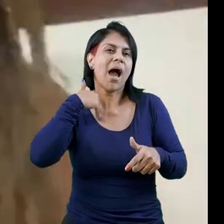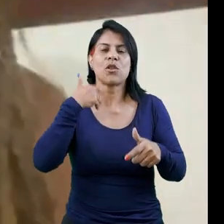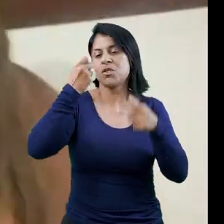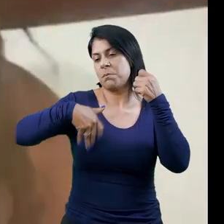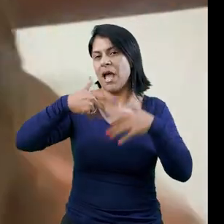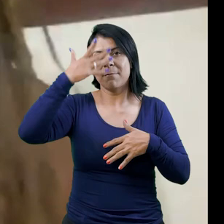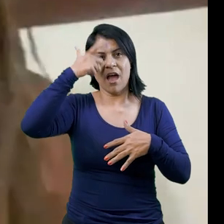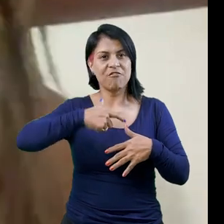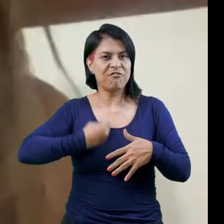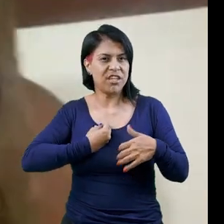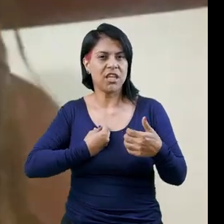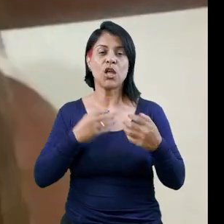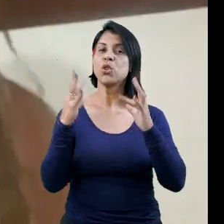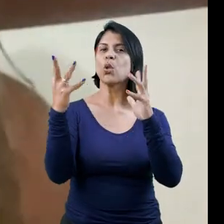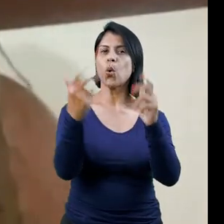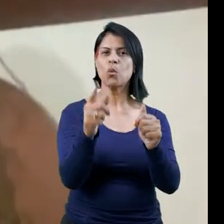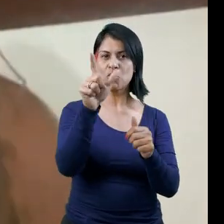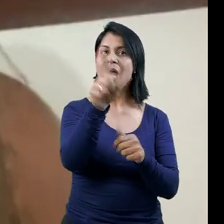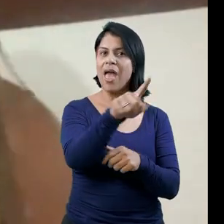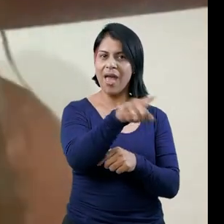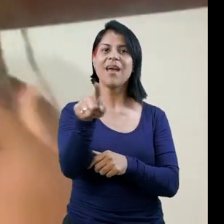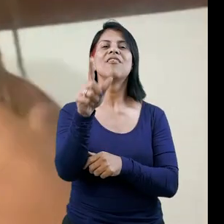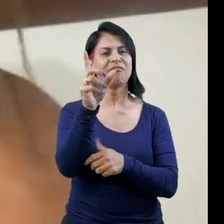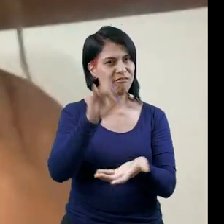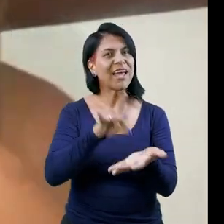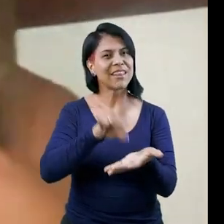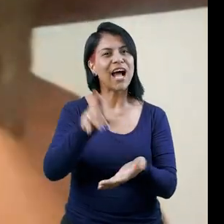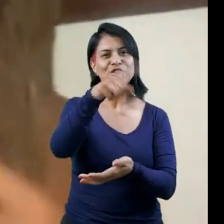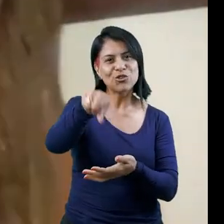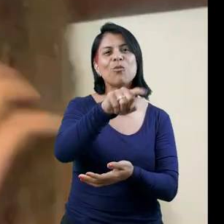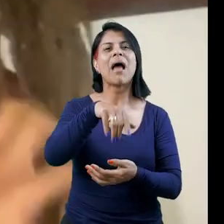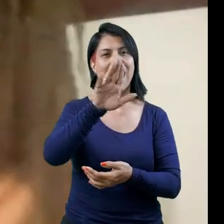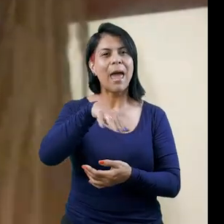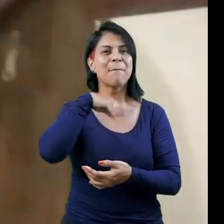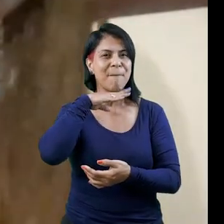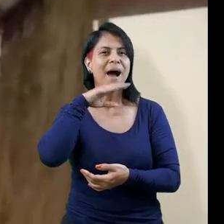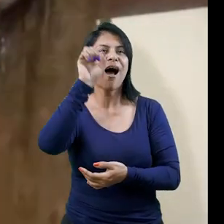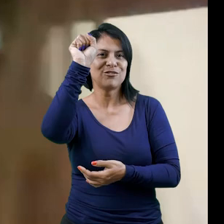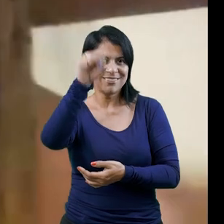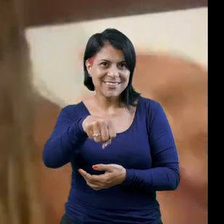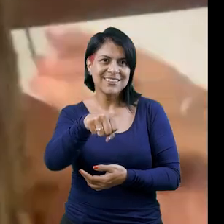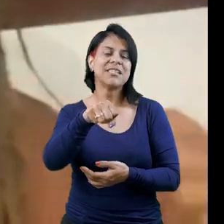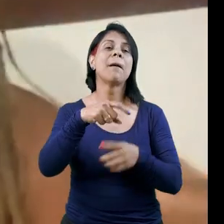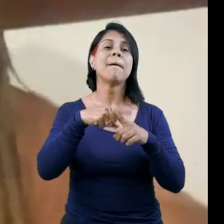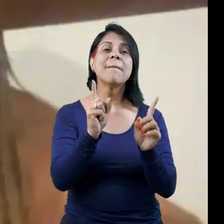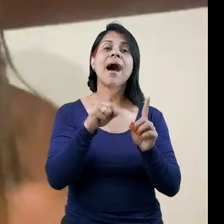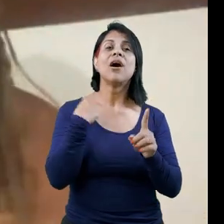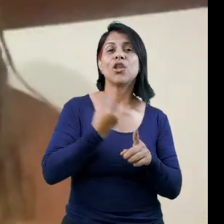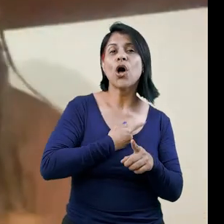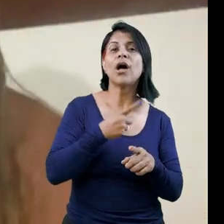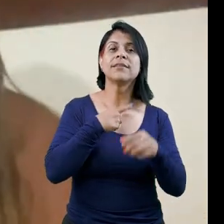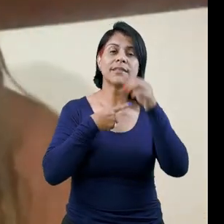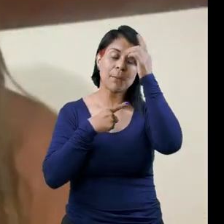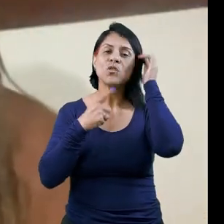Todo mundo aqui é babado mesmo, é babado, o mistério é babado, mas temos